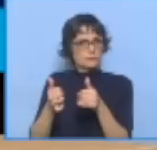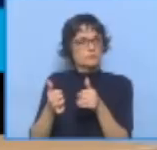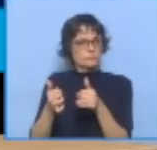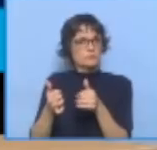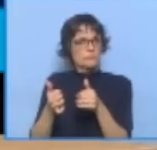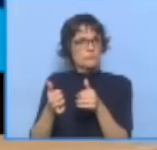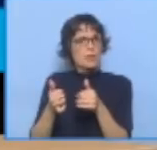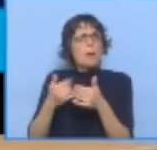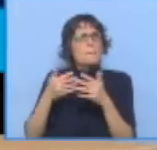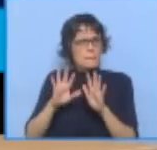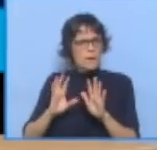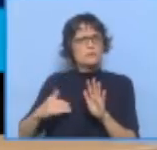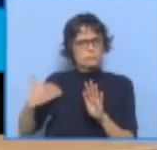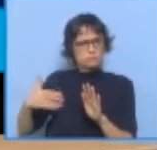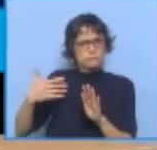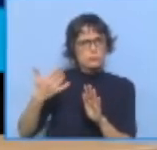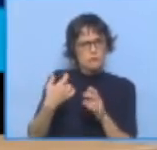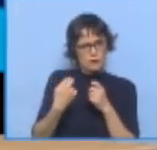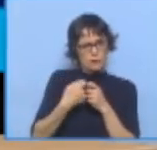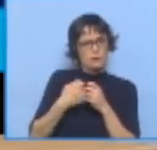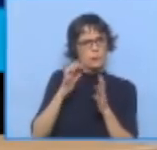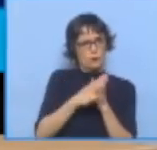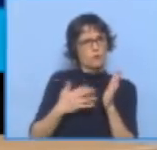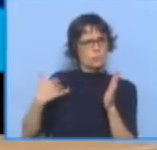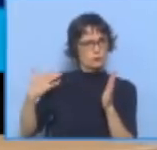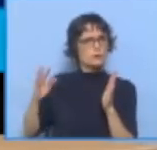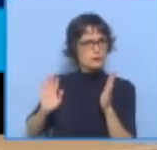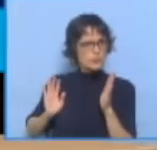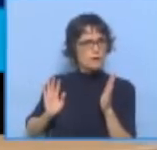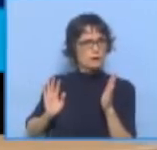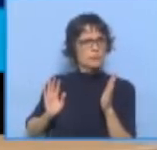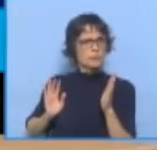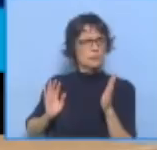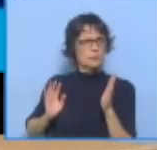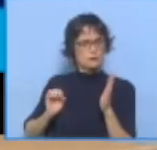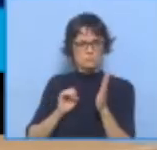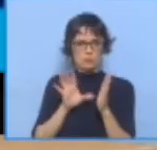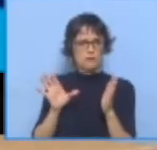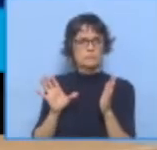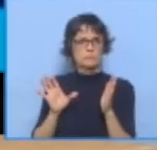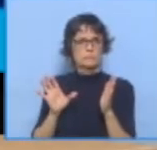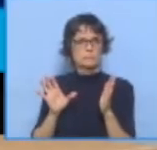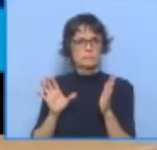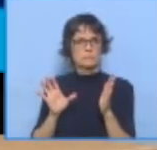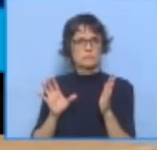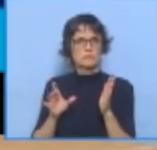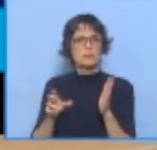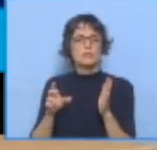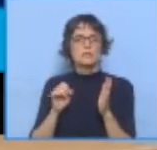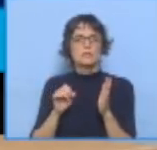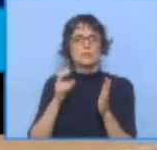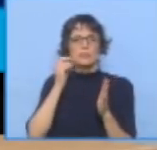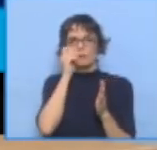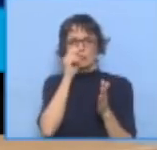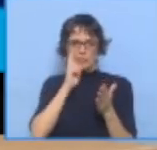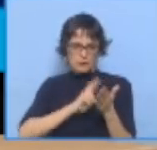deixar de ser fiel ao texto original, tentar de facto que ele seja compreensível para quem lê e sobretudo para quem ouve, porque